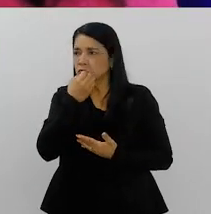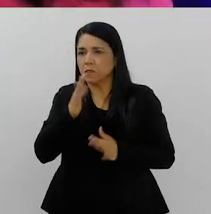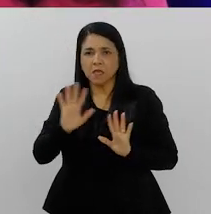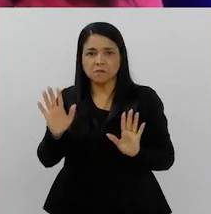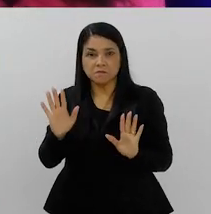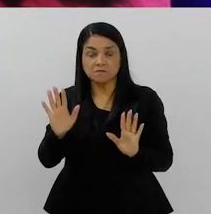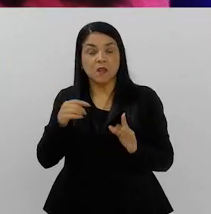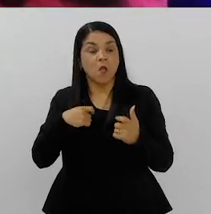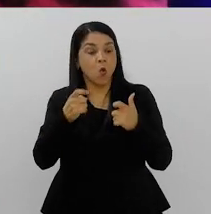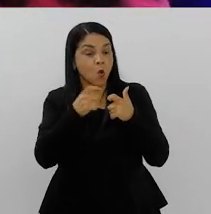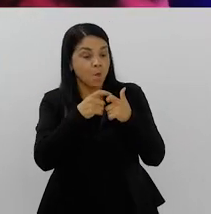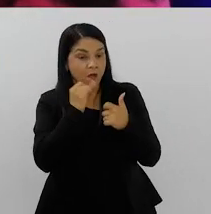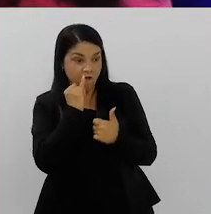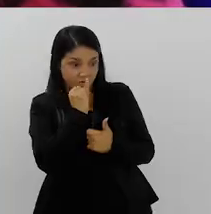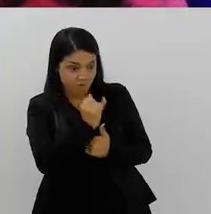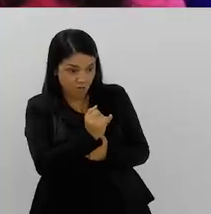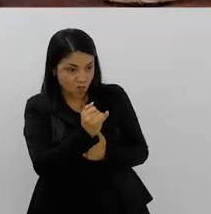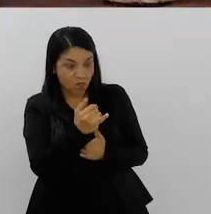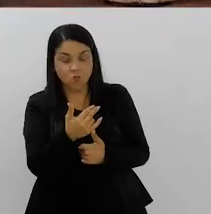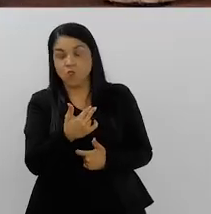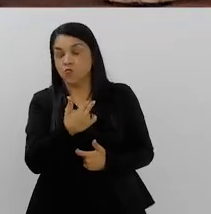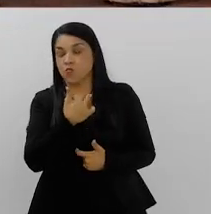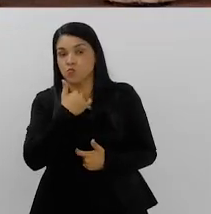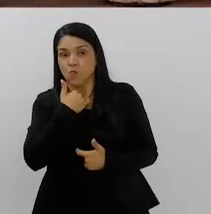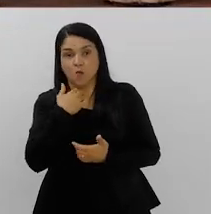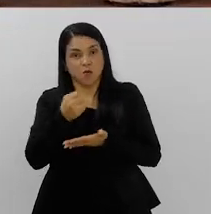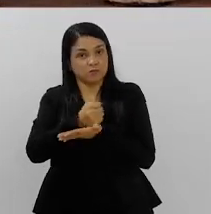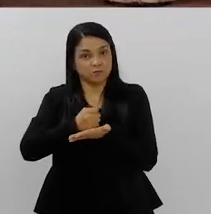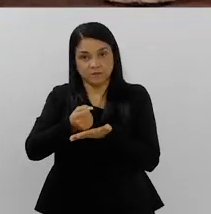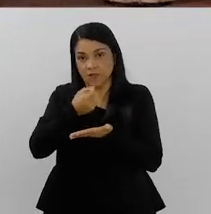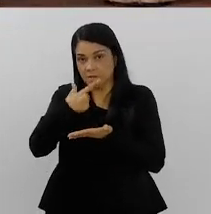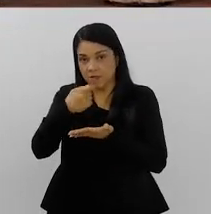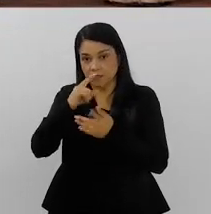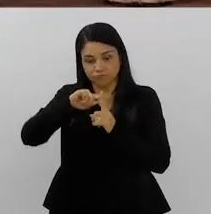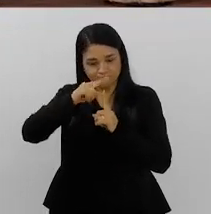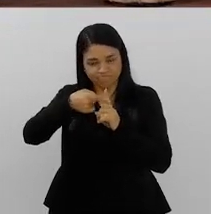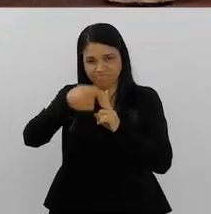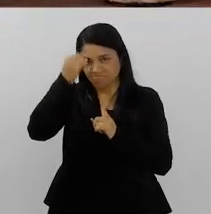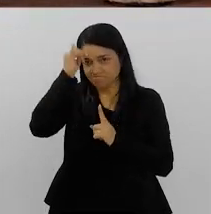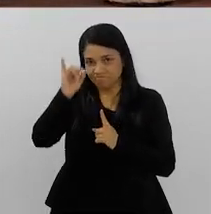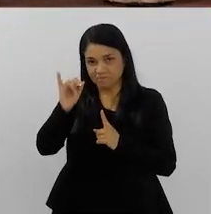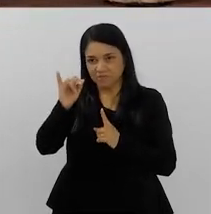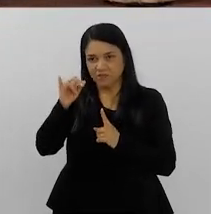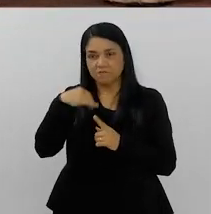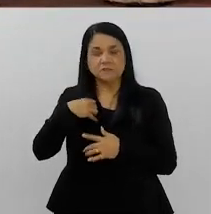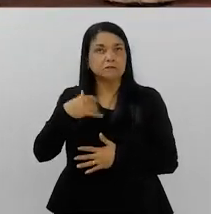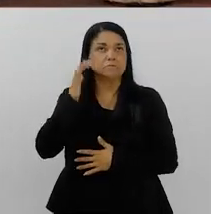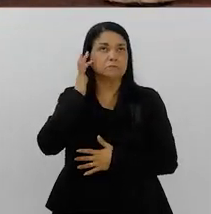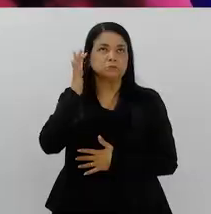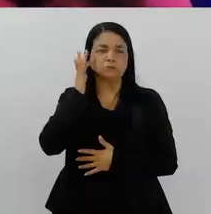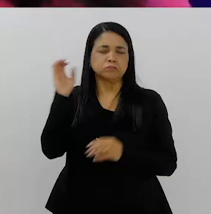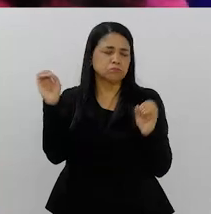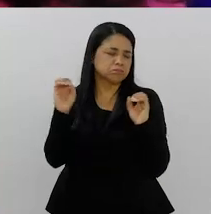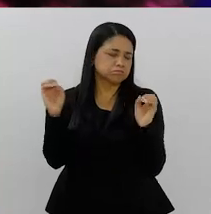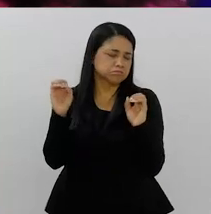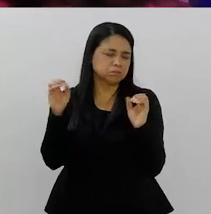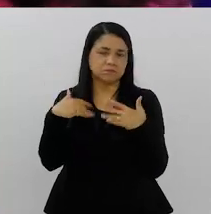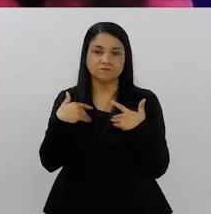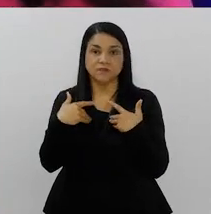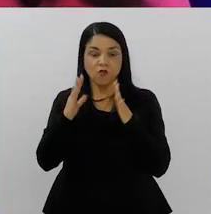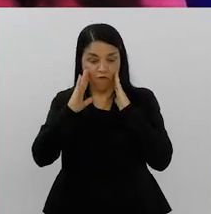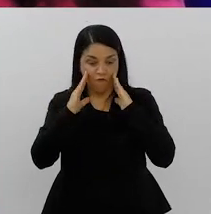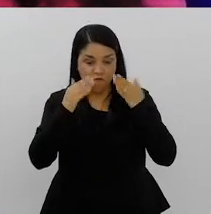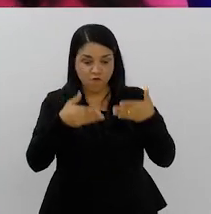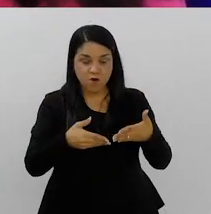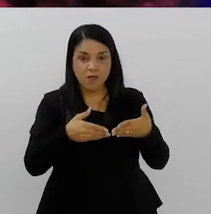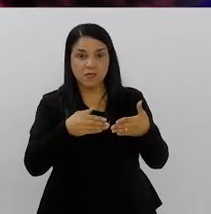tudo bem mas quando o médico falou para você não usar mais o anticoncepcional você nem não se atentou também não me atentei isso eu foquei